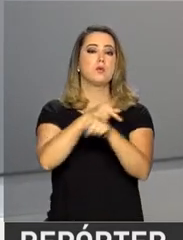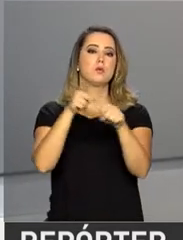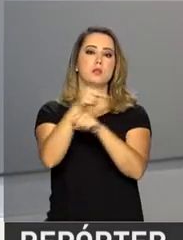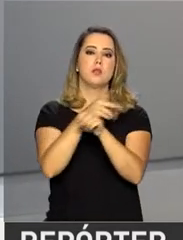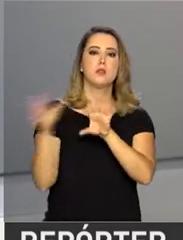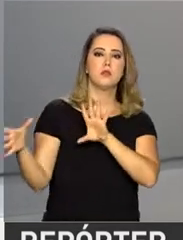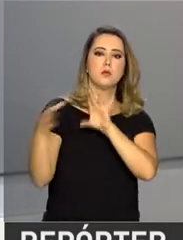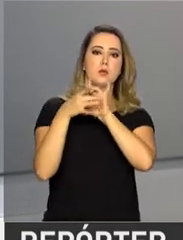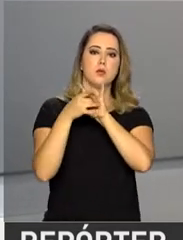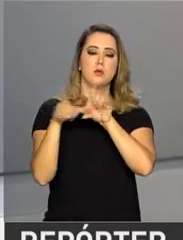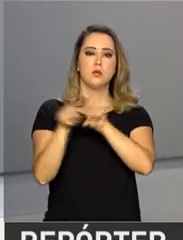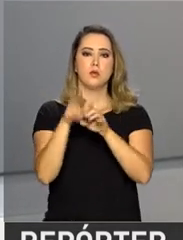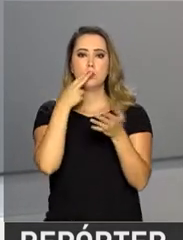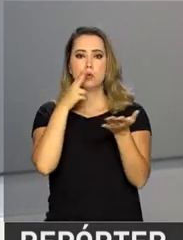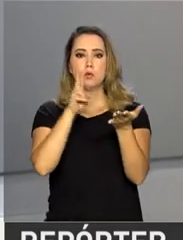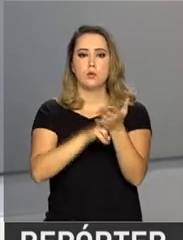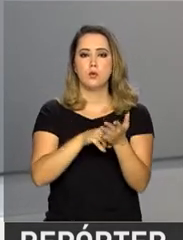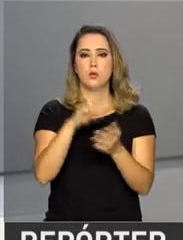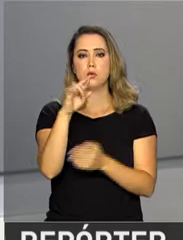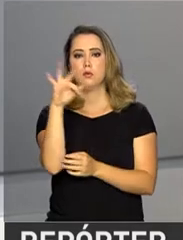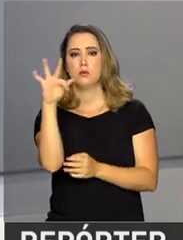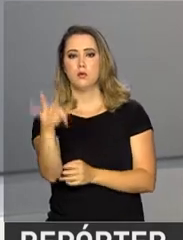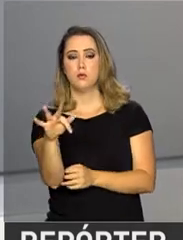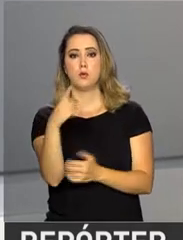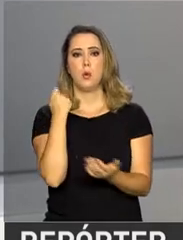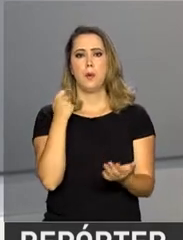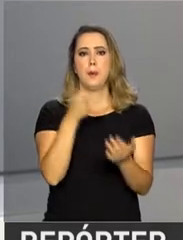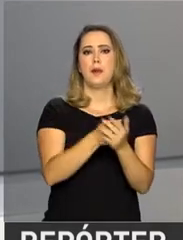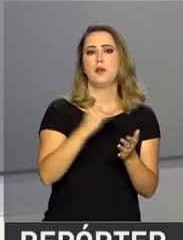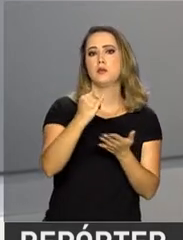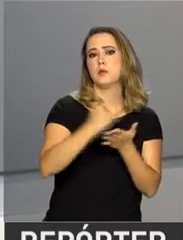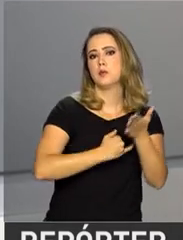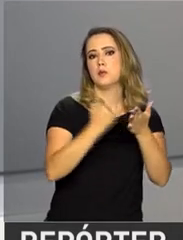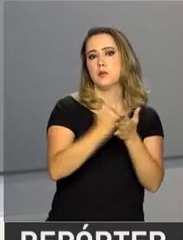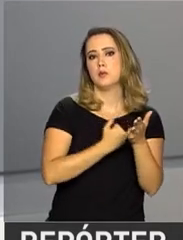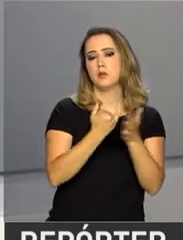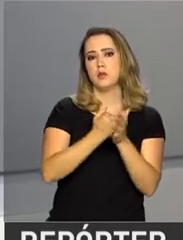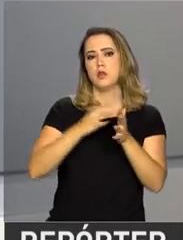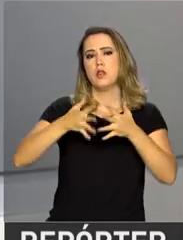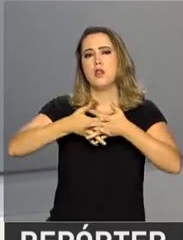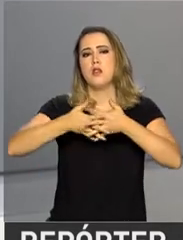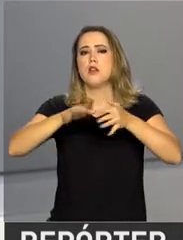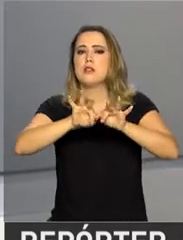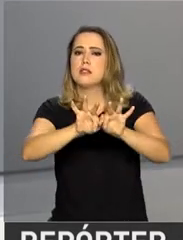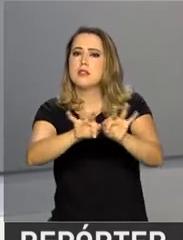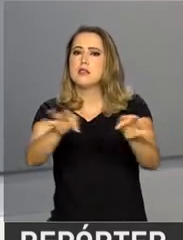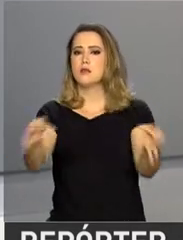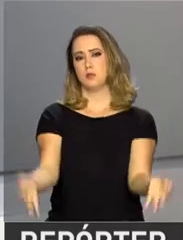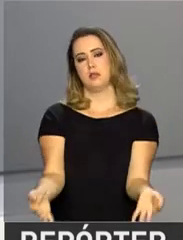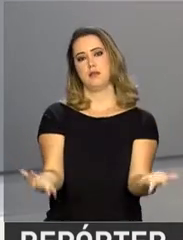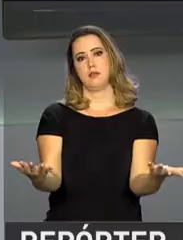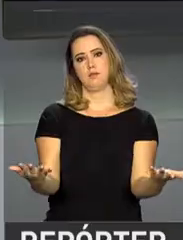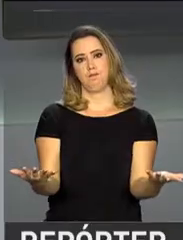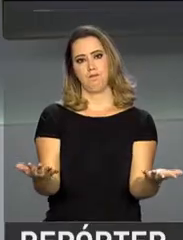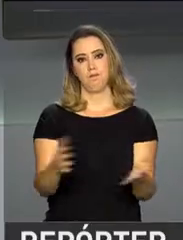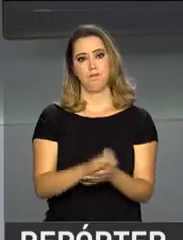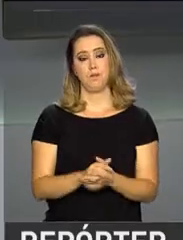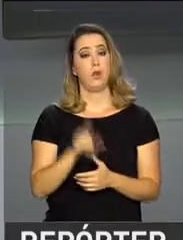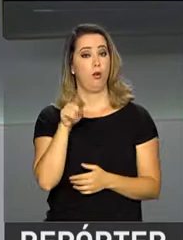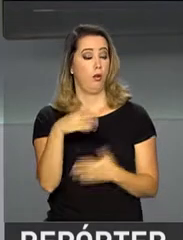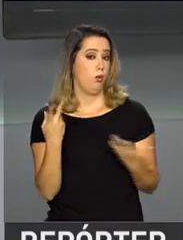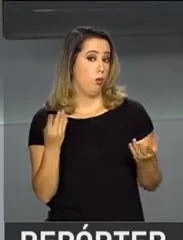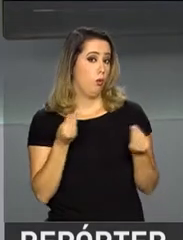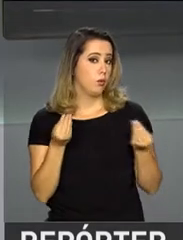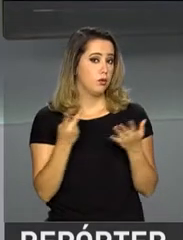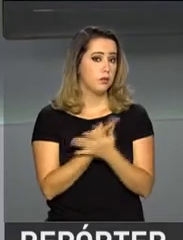integração entre os correios ea receita federal o pagamento de impostos e o desembaraço aduaneiro vão ficar mais simples funciona assim